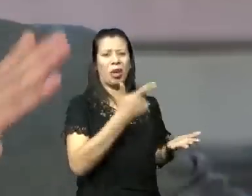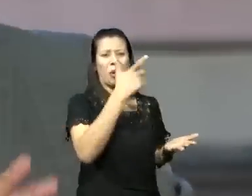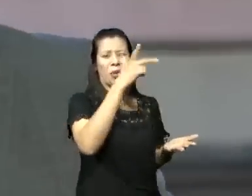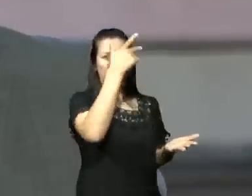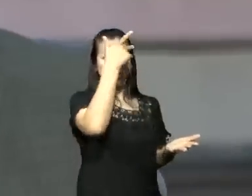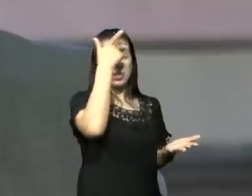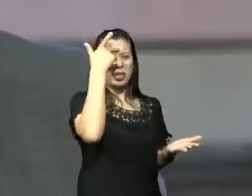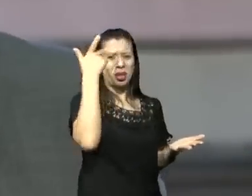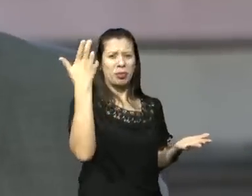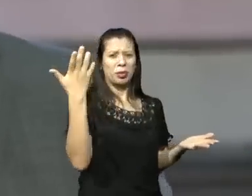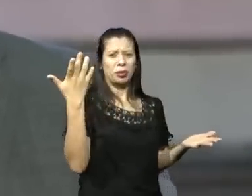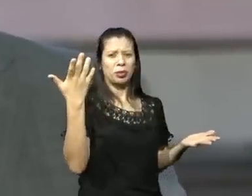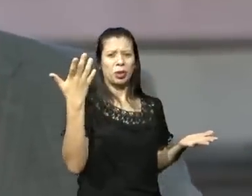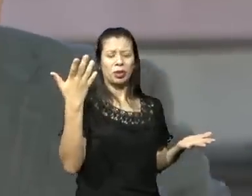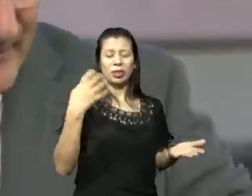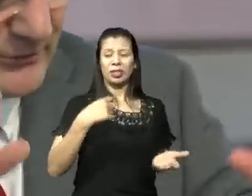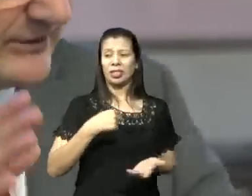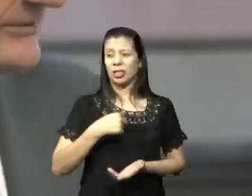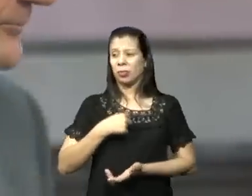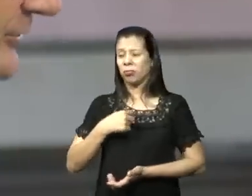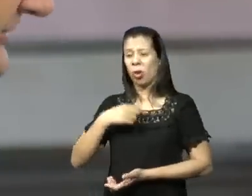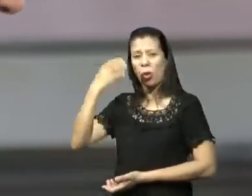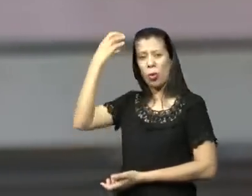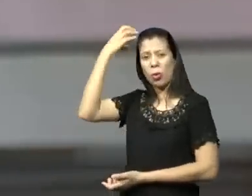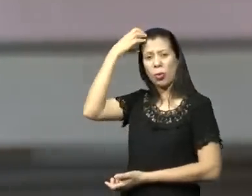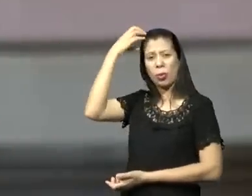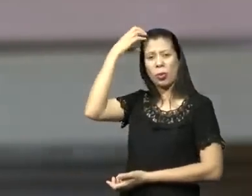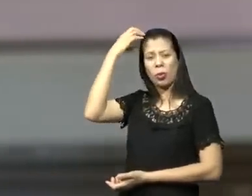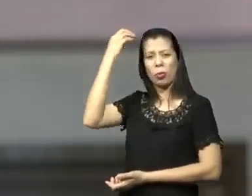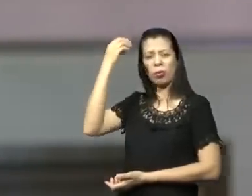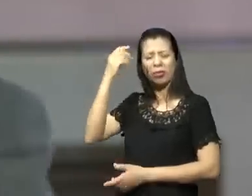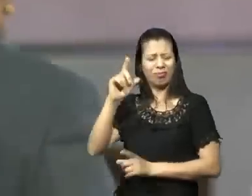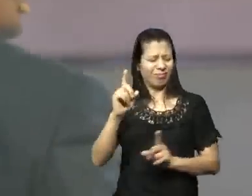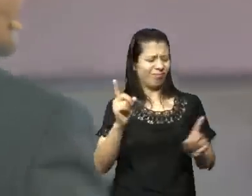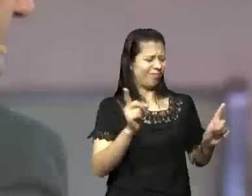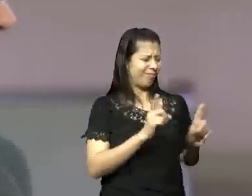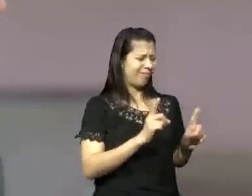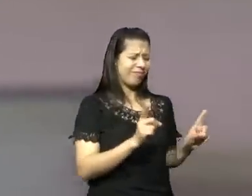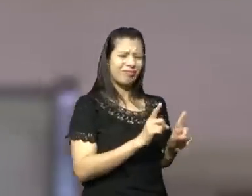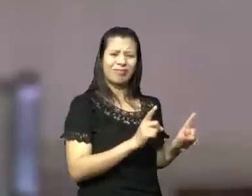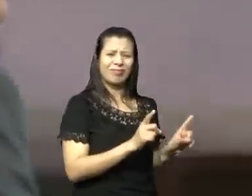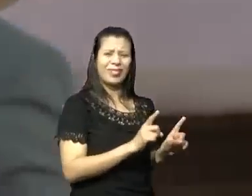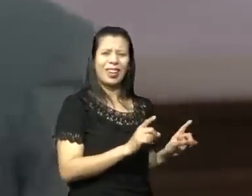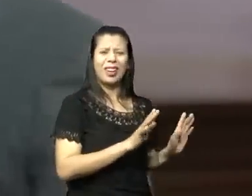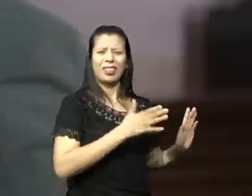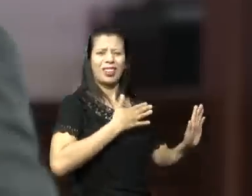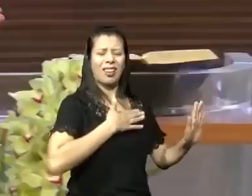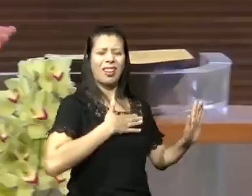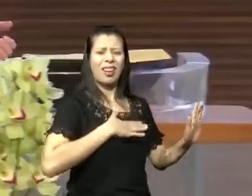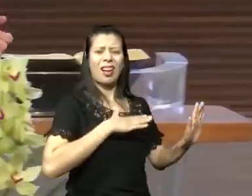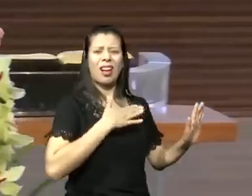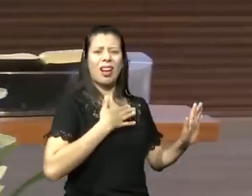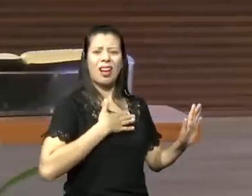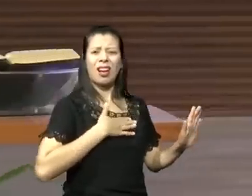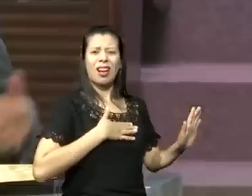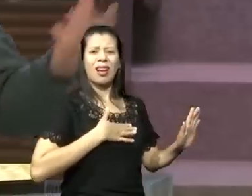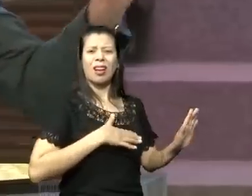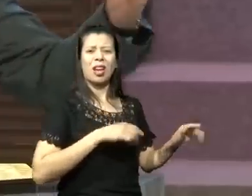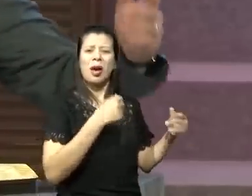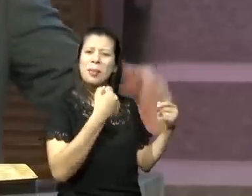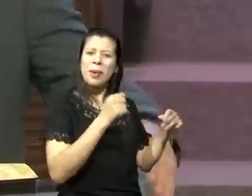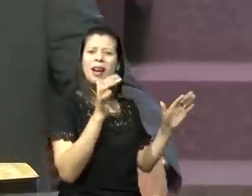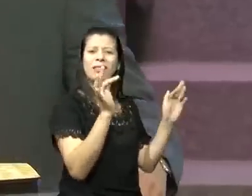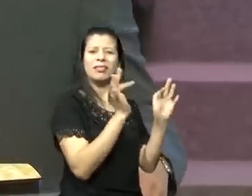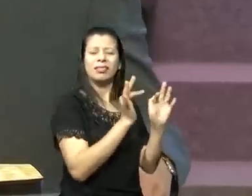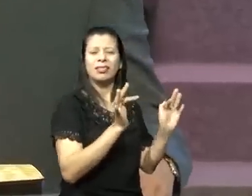coisa ultrapassada aí abandona a esposa e aí eu procuro ser vivente encontro ser vivente diga